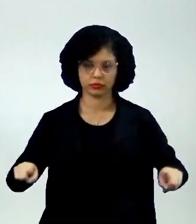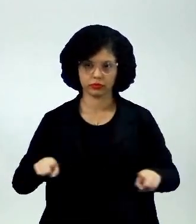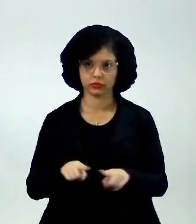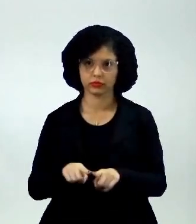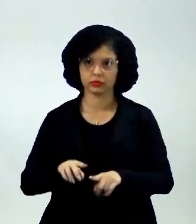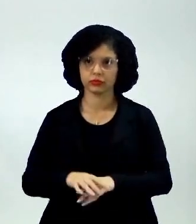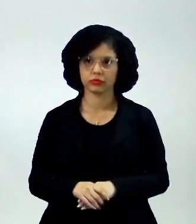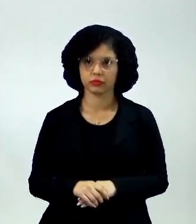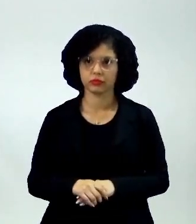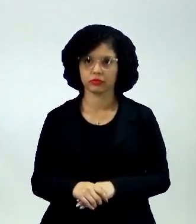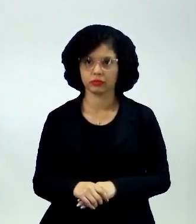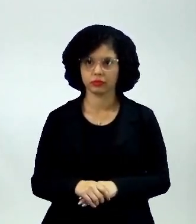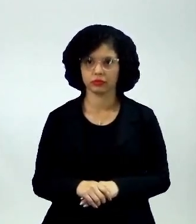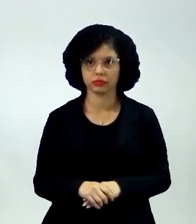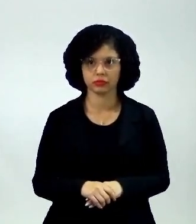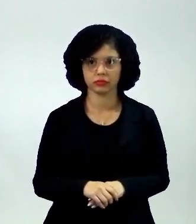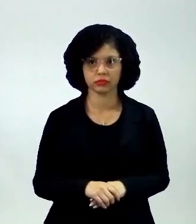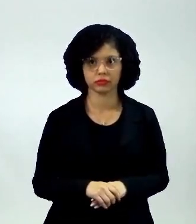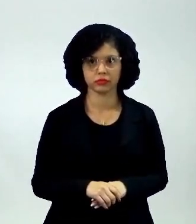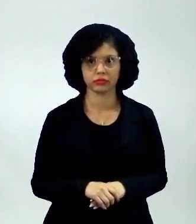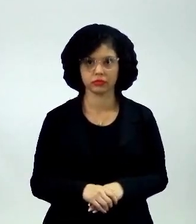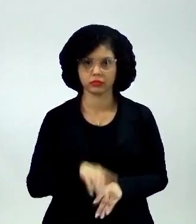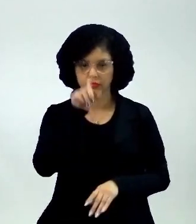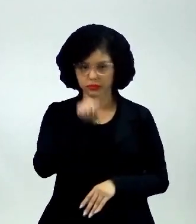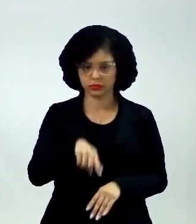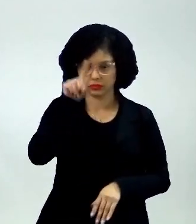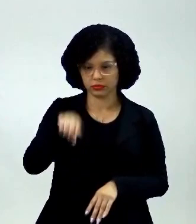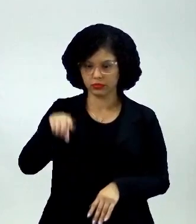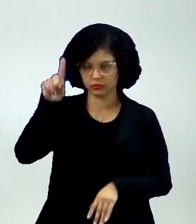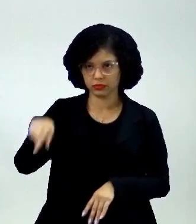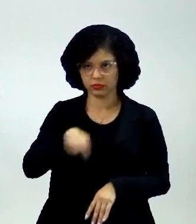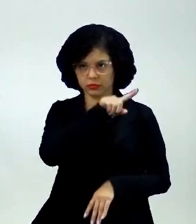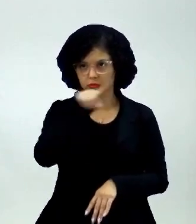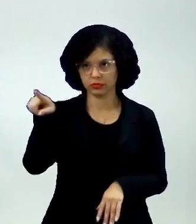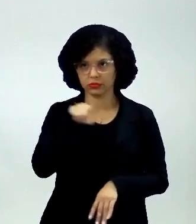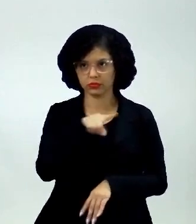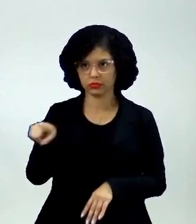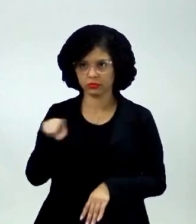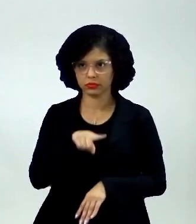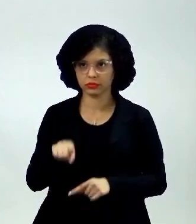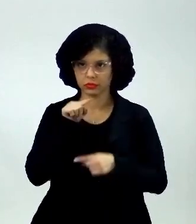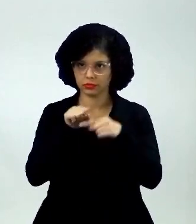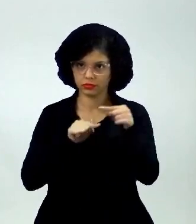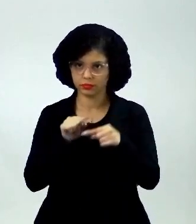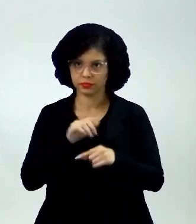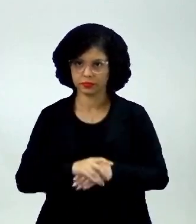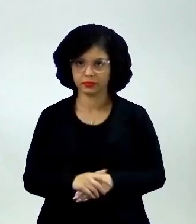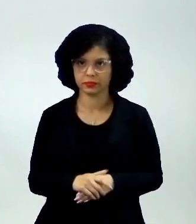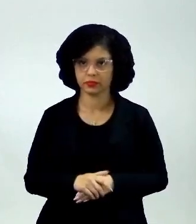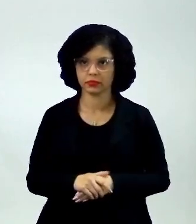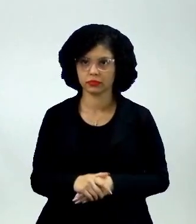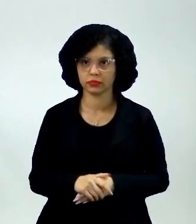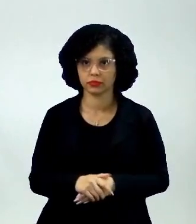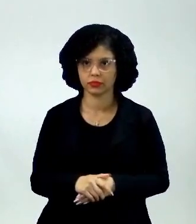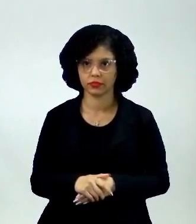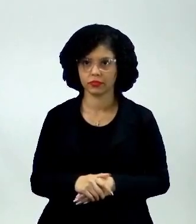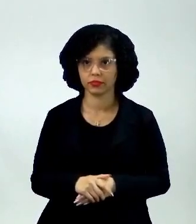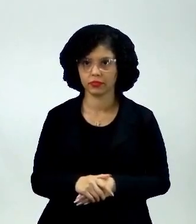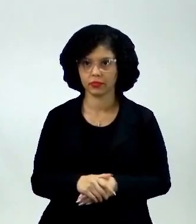aí e colocar numa malha quadriculada, né, só representando